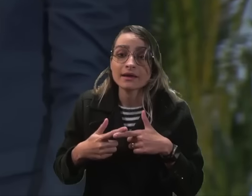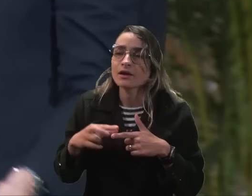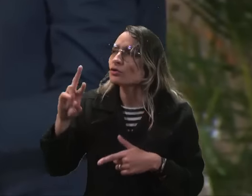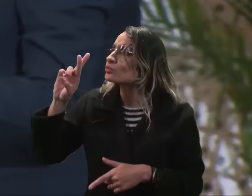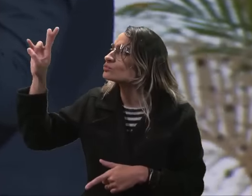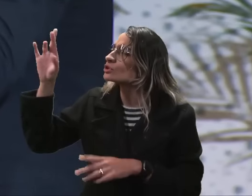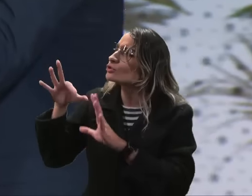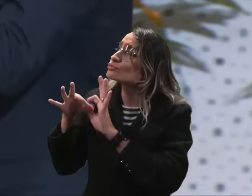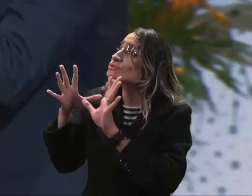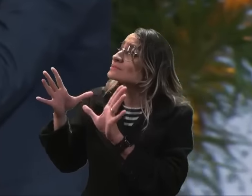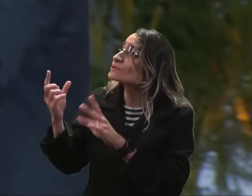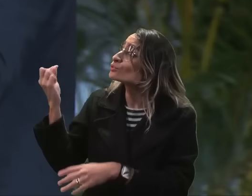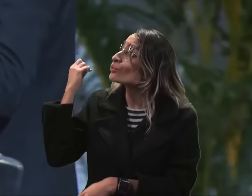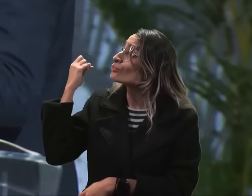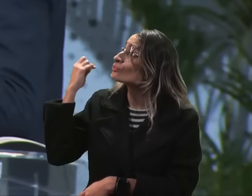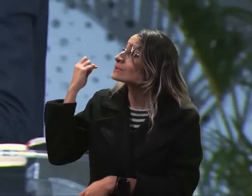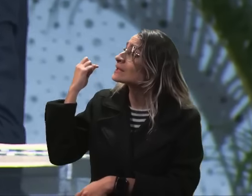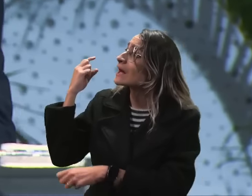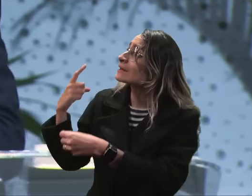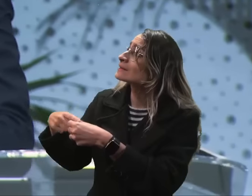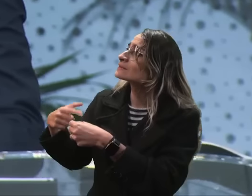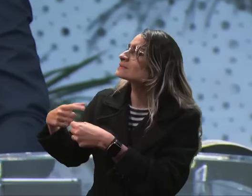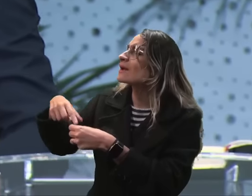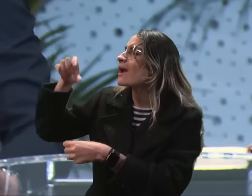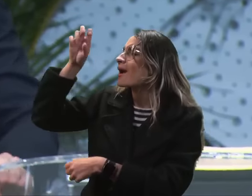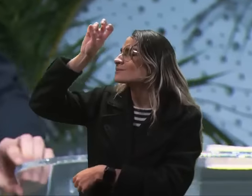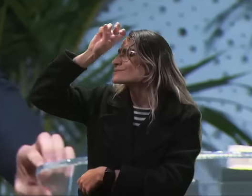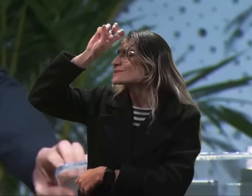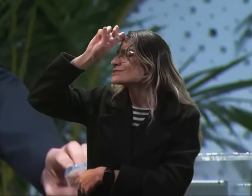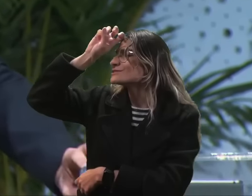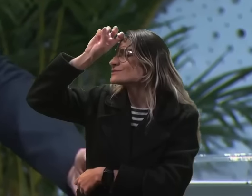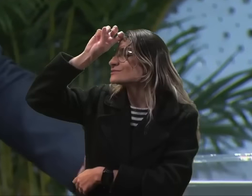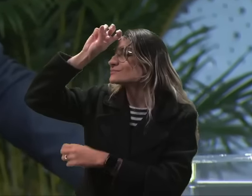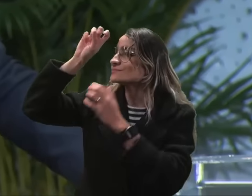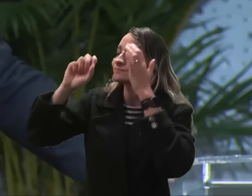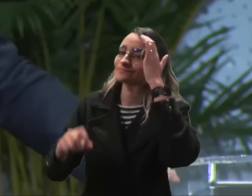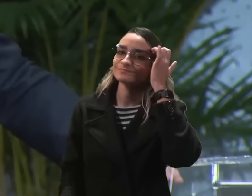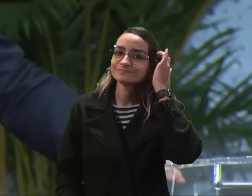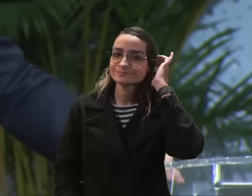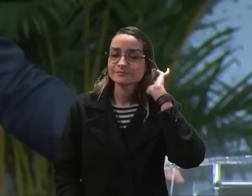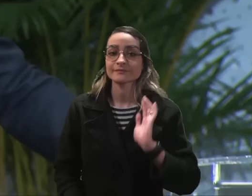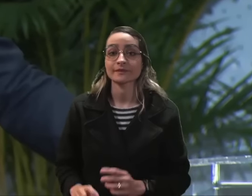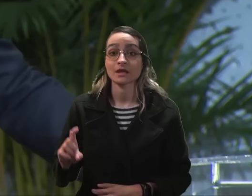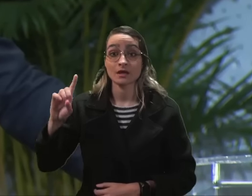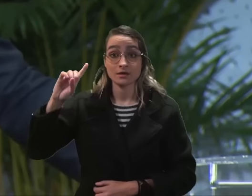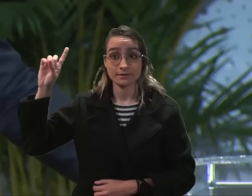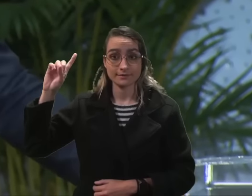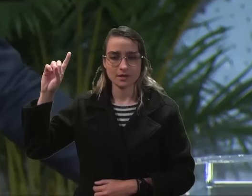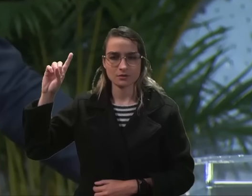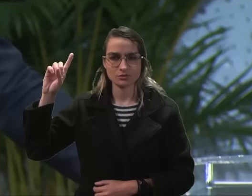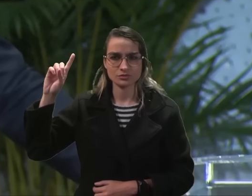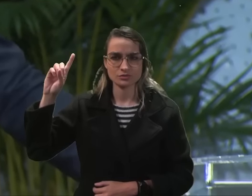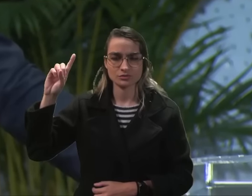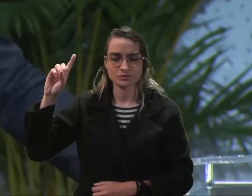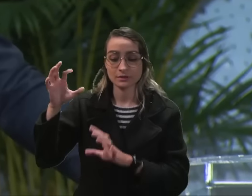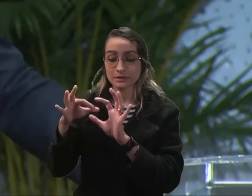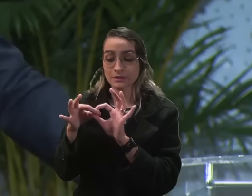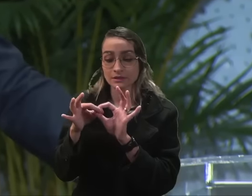Deus permitiu que um grande desapontamento semelhante a esse passasse o Israel